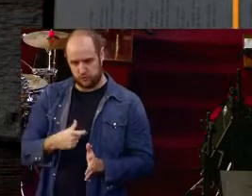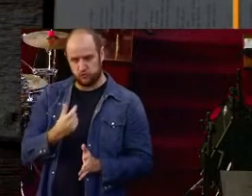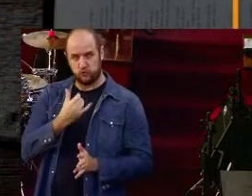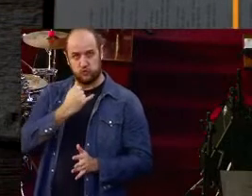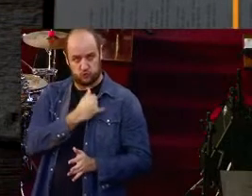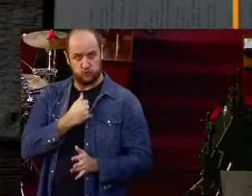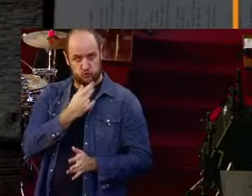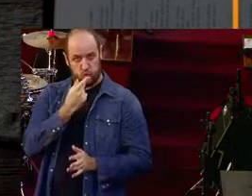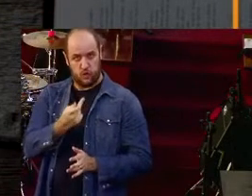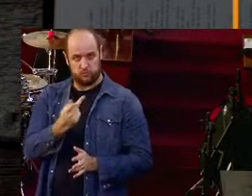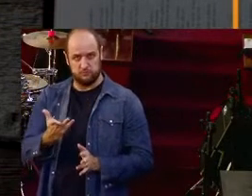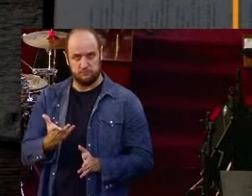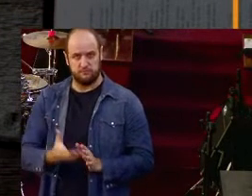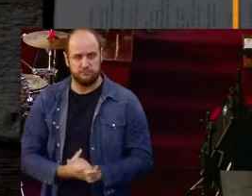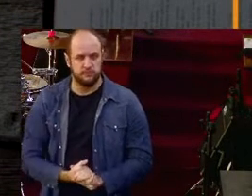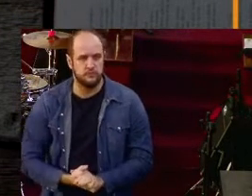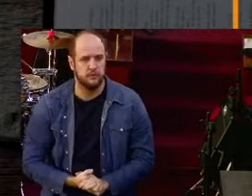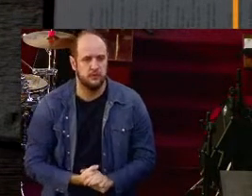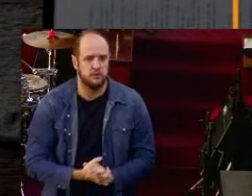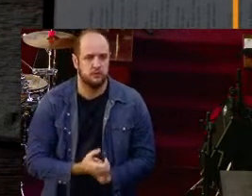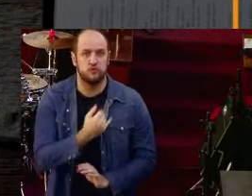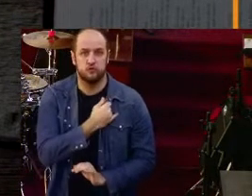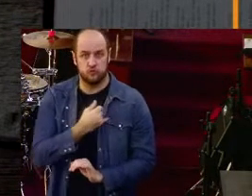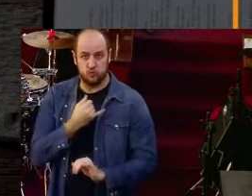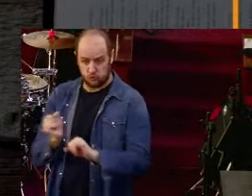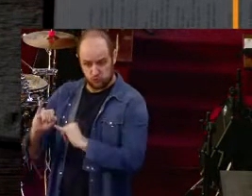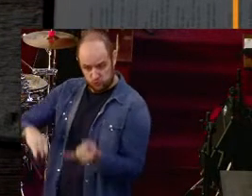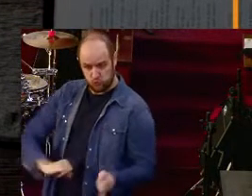falando, João, o que fez o batismo: